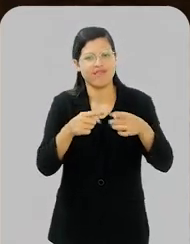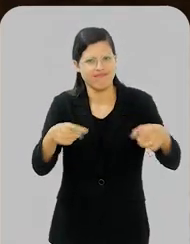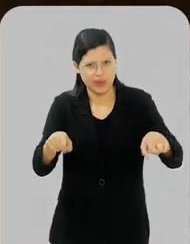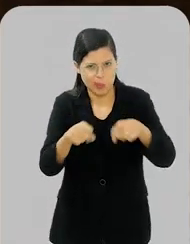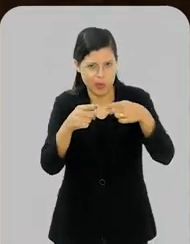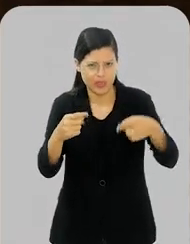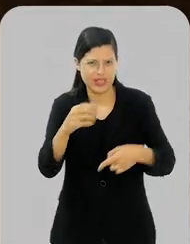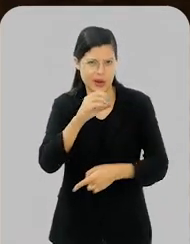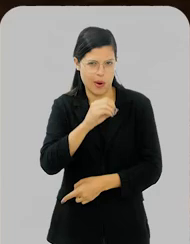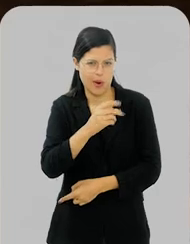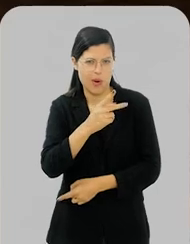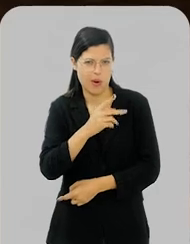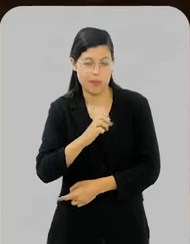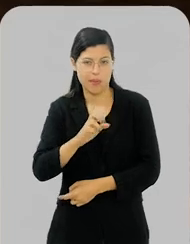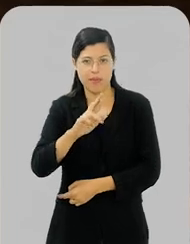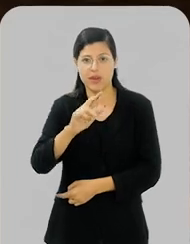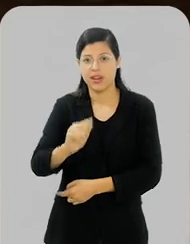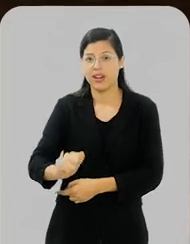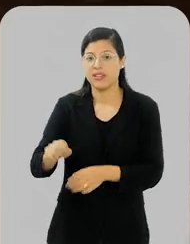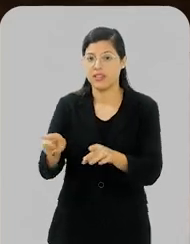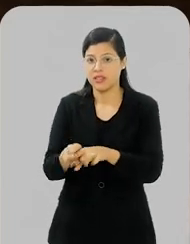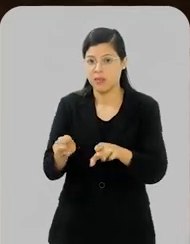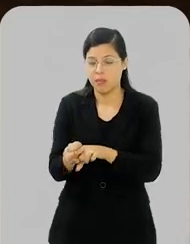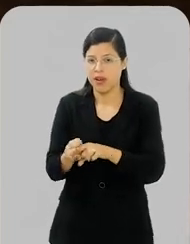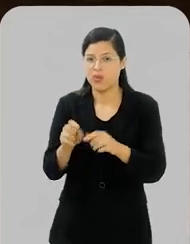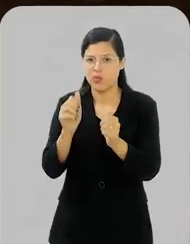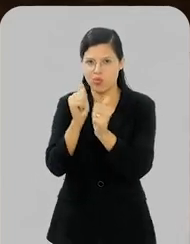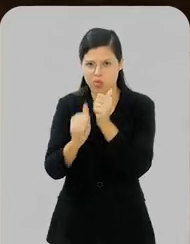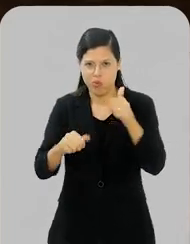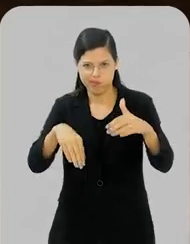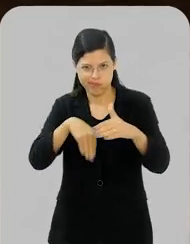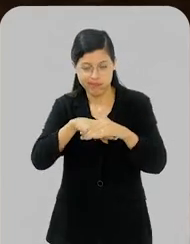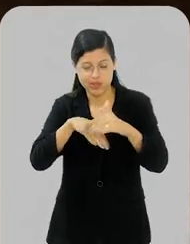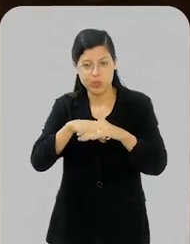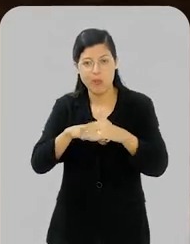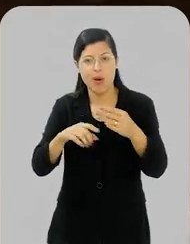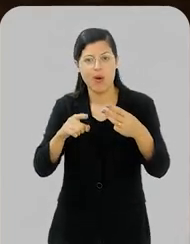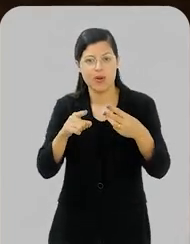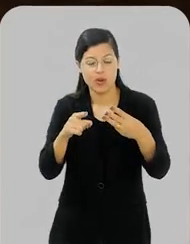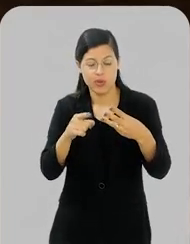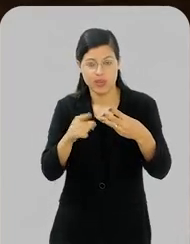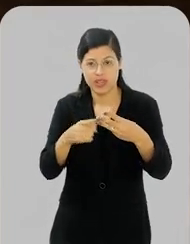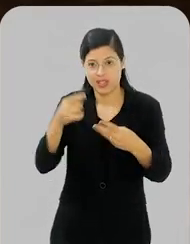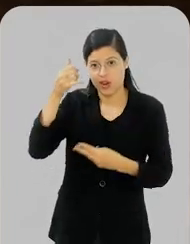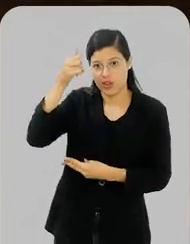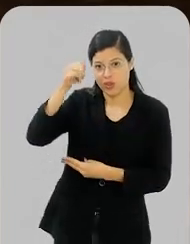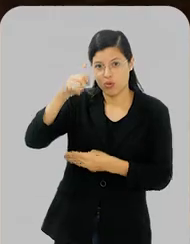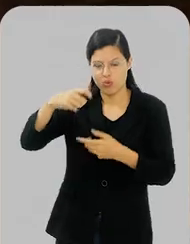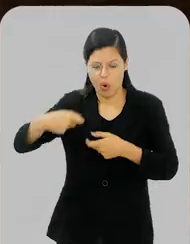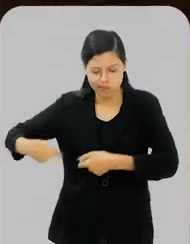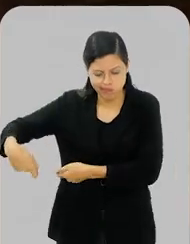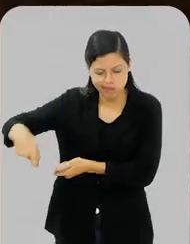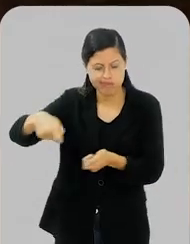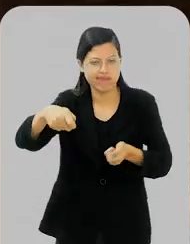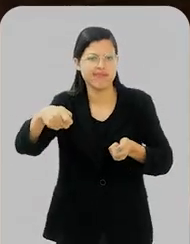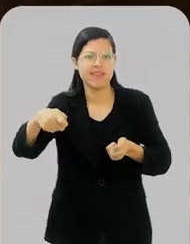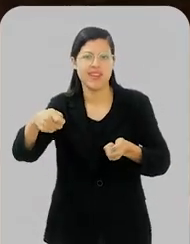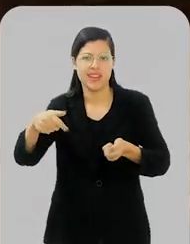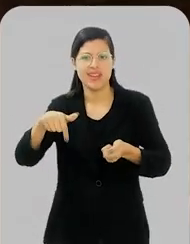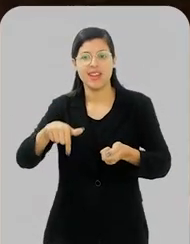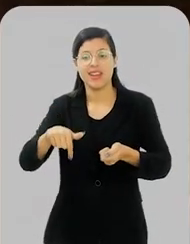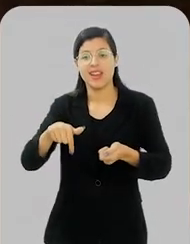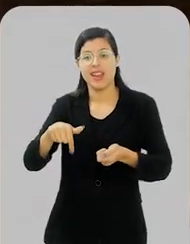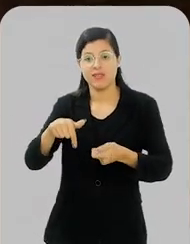o público de ópera, é o público do futebol e é o público das touradas. São as três públicos